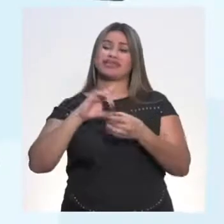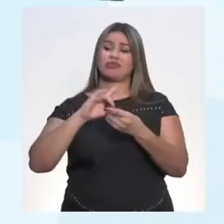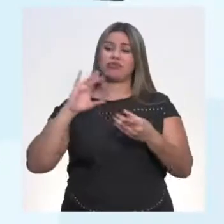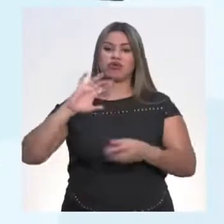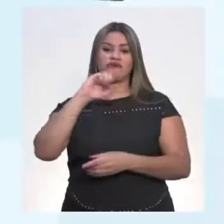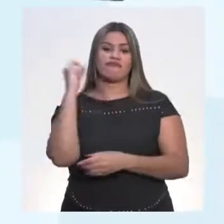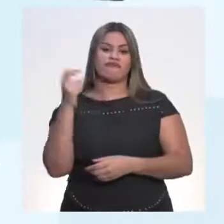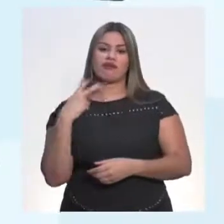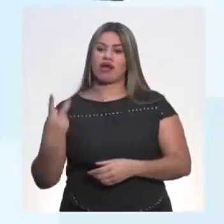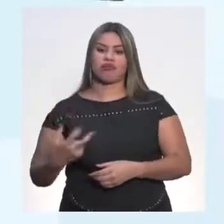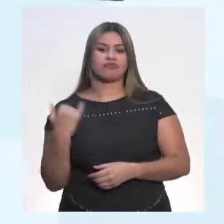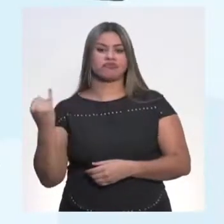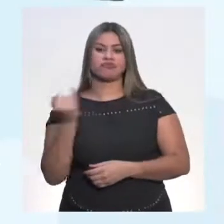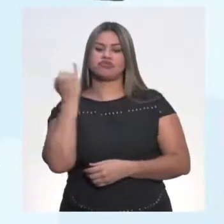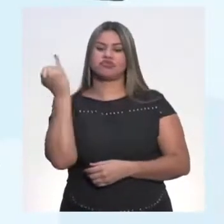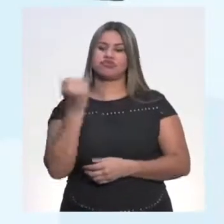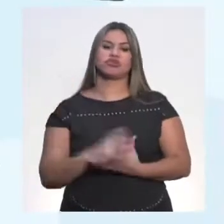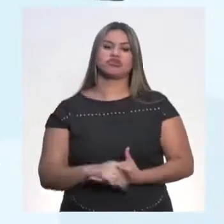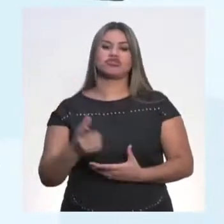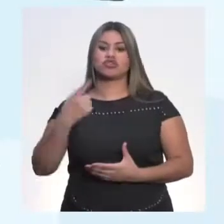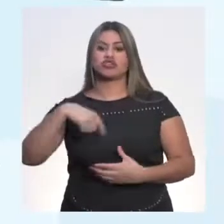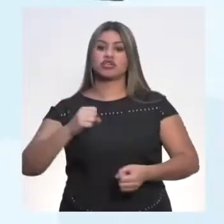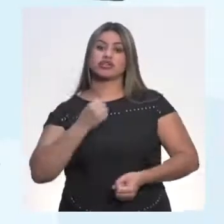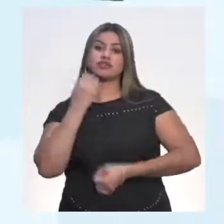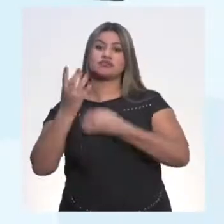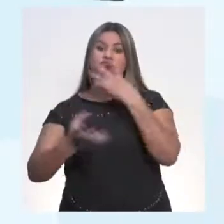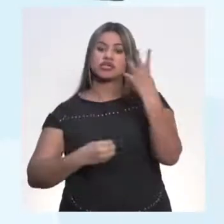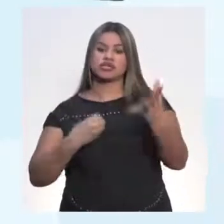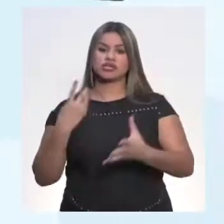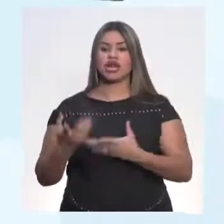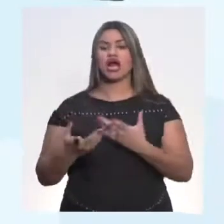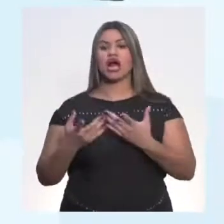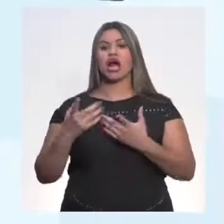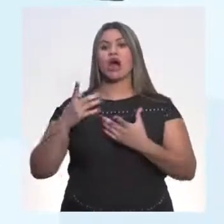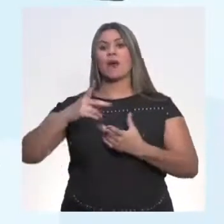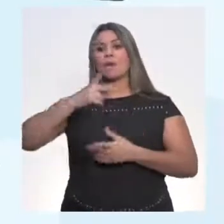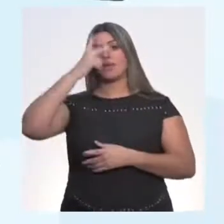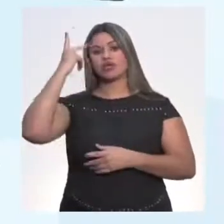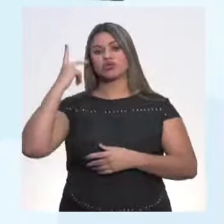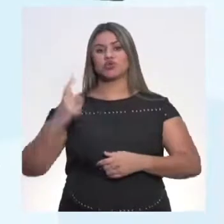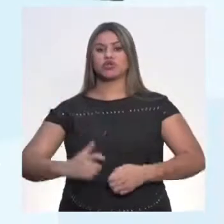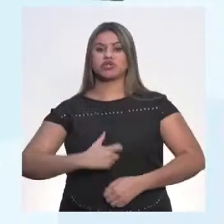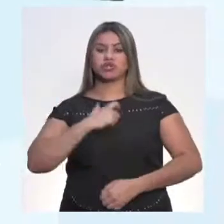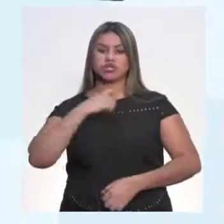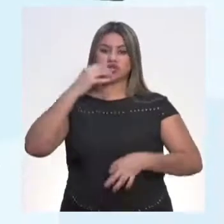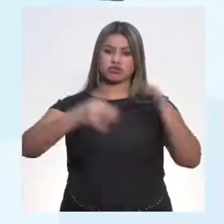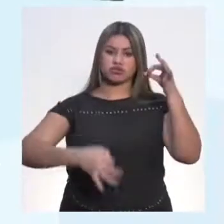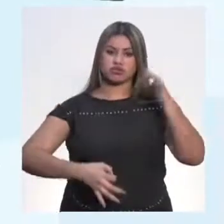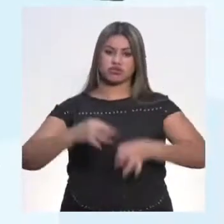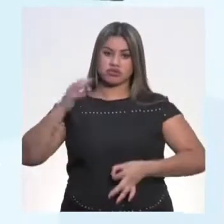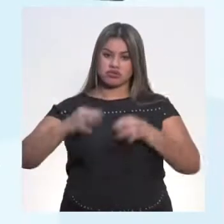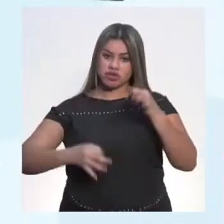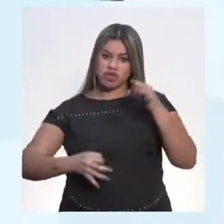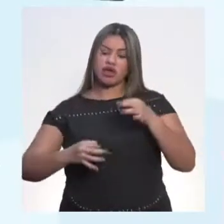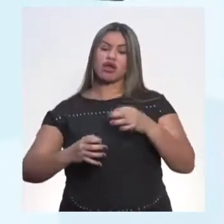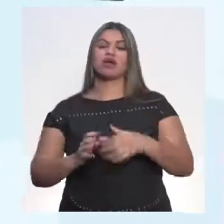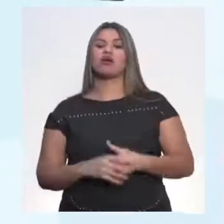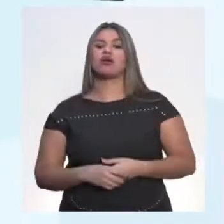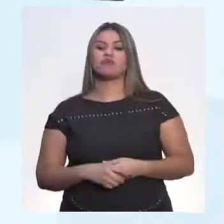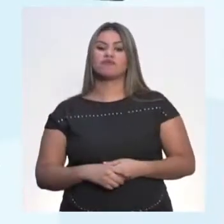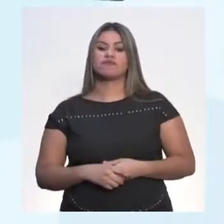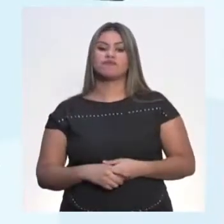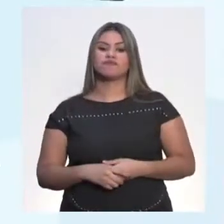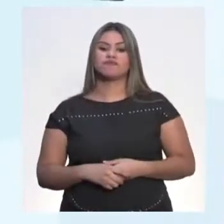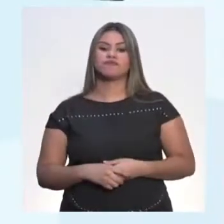nesse momento de nos expressar mos nós elegemos os candidatos do Poder Executivo e Legislativo na